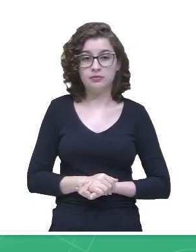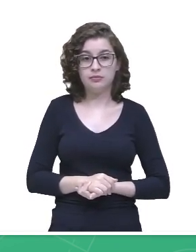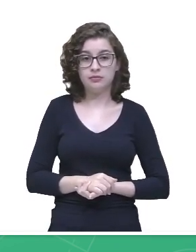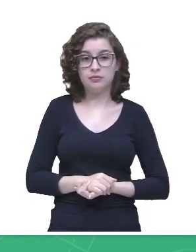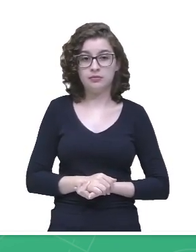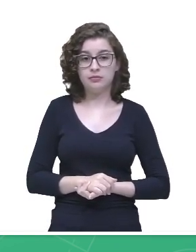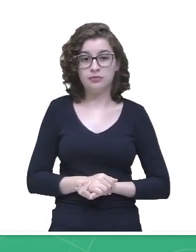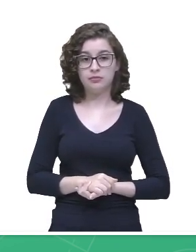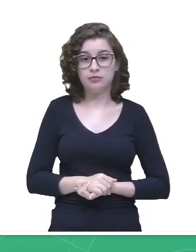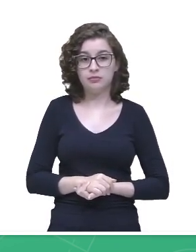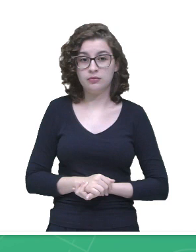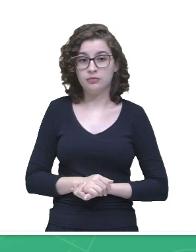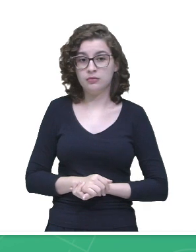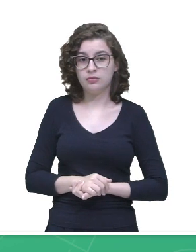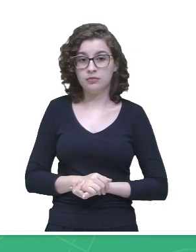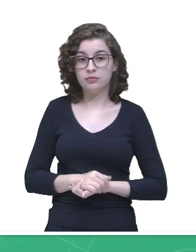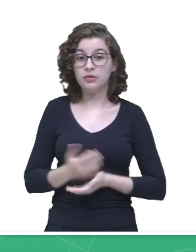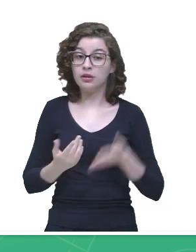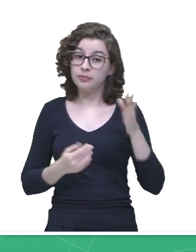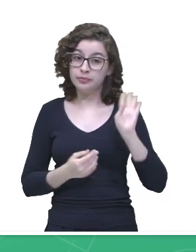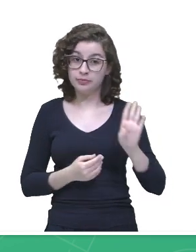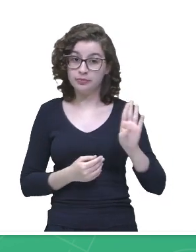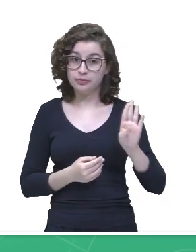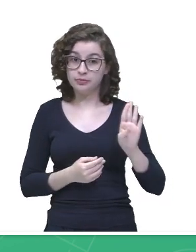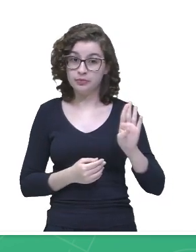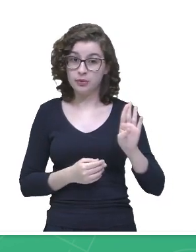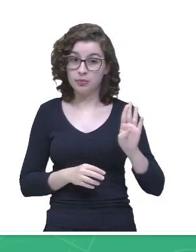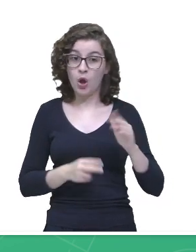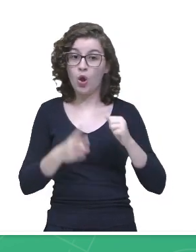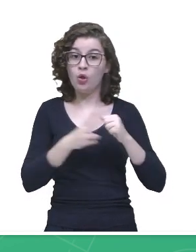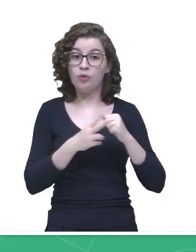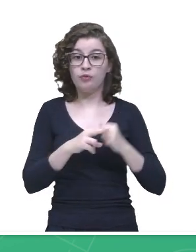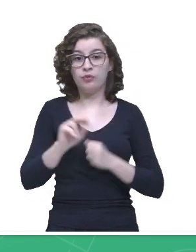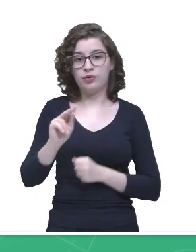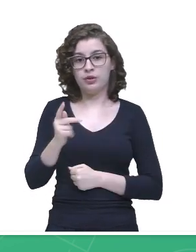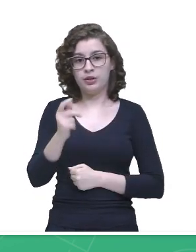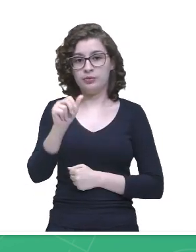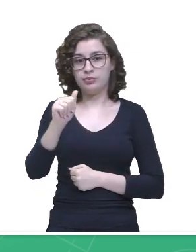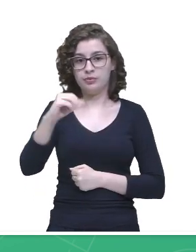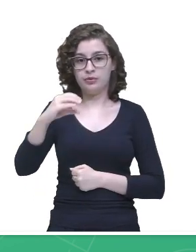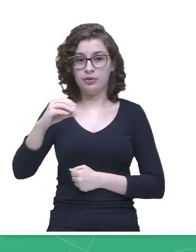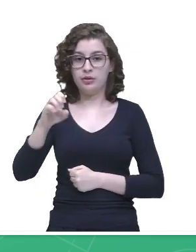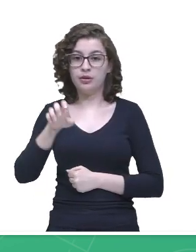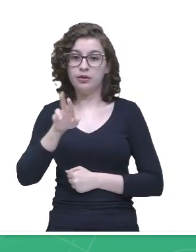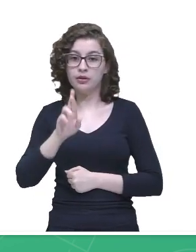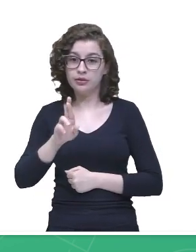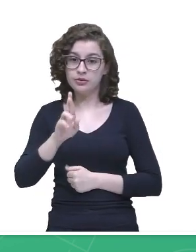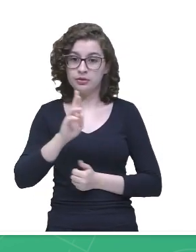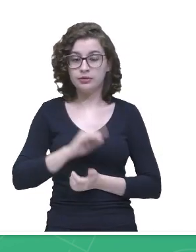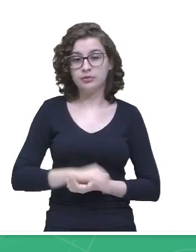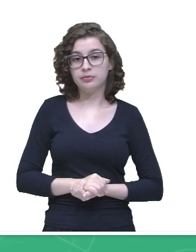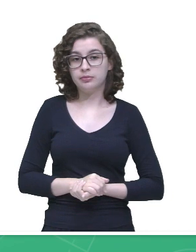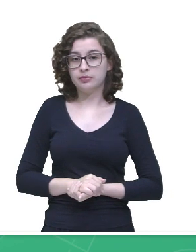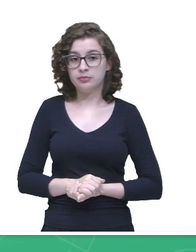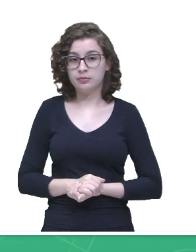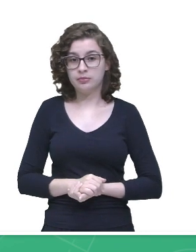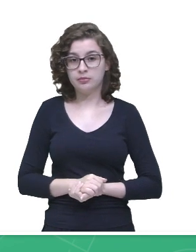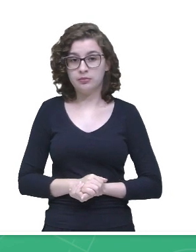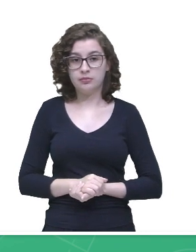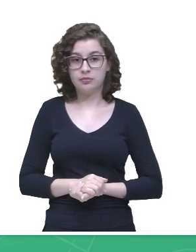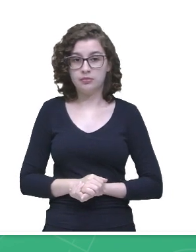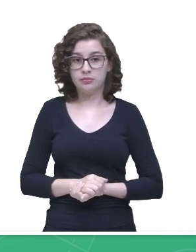Ok. Letra B, o verbo a ser trabalhado, a ser. Este mês é o marcador temporal,